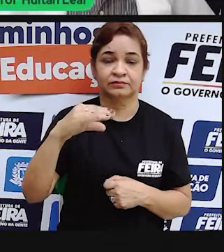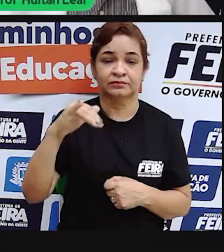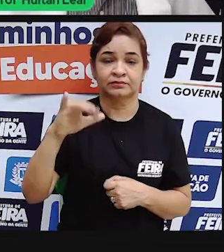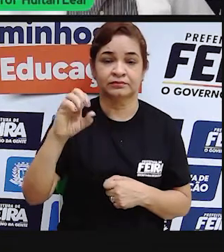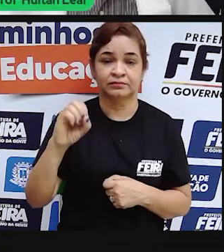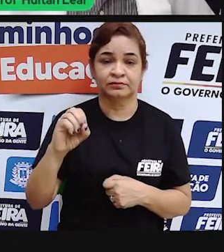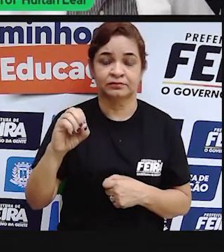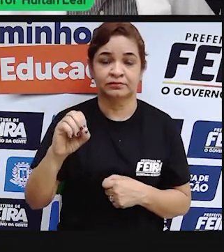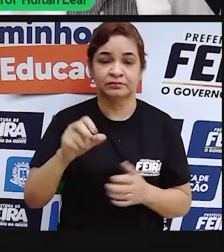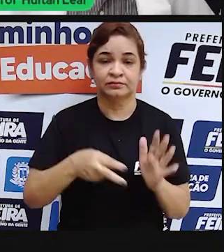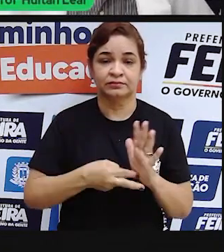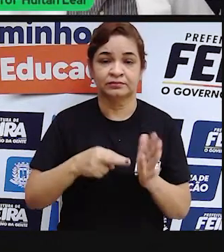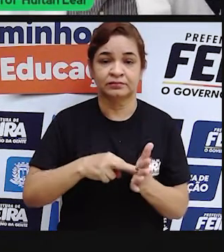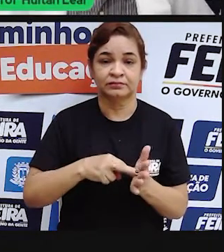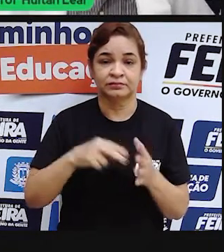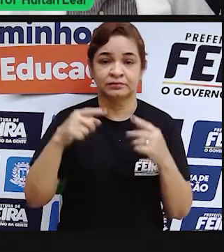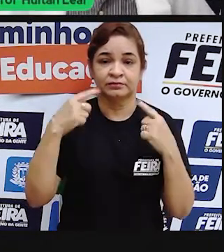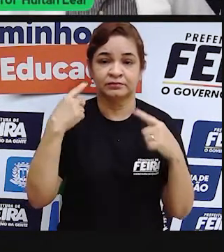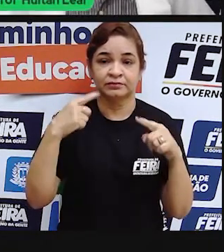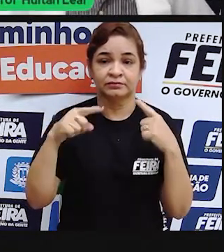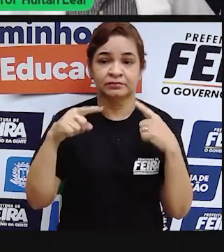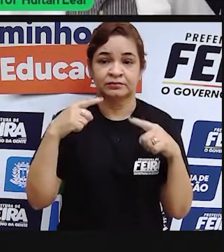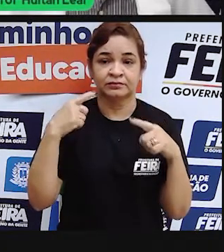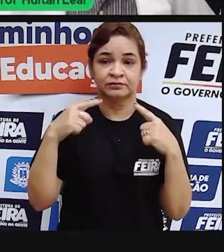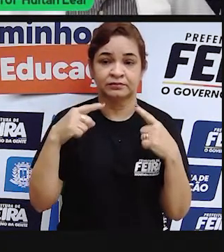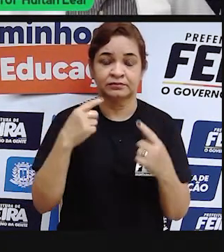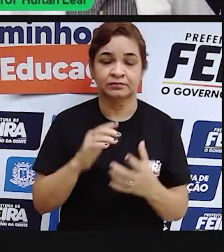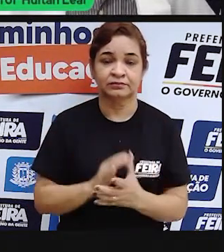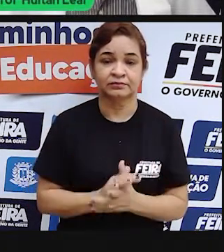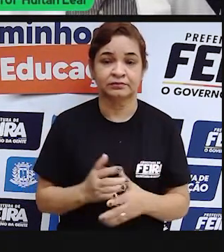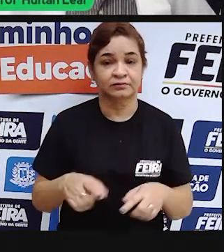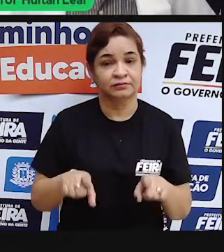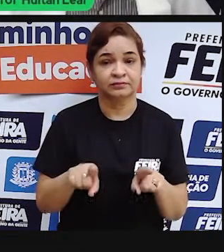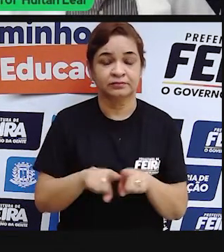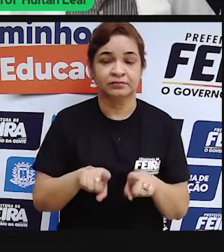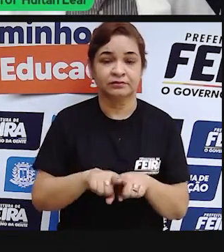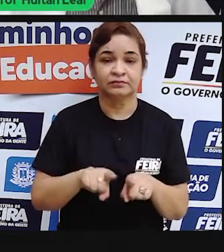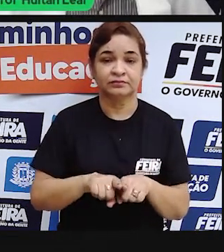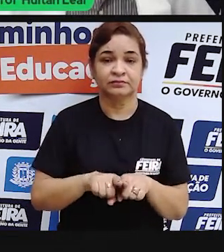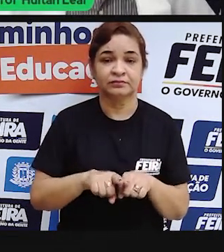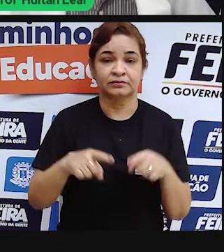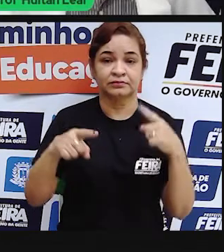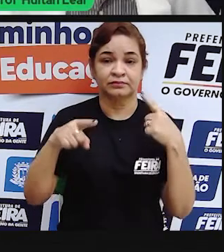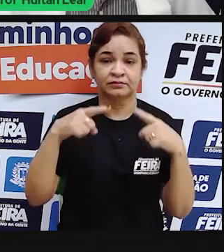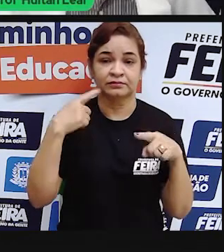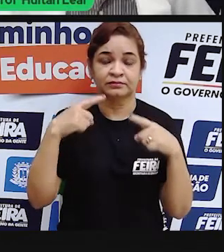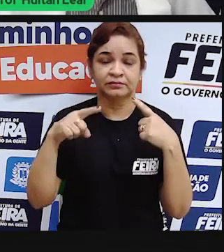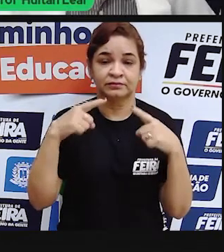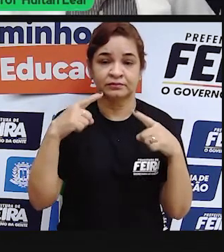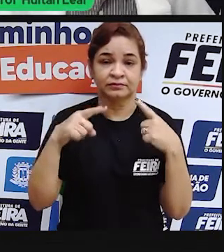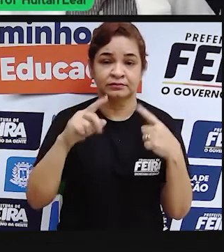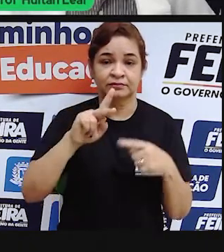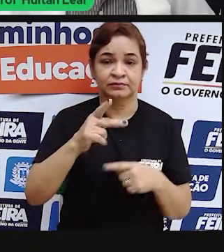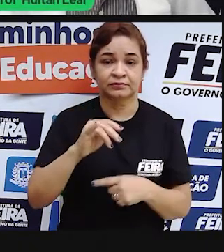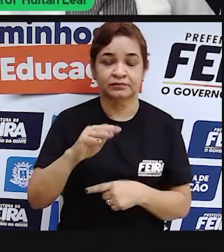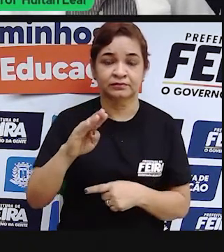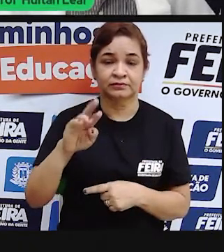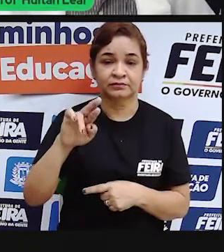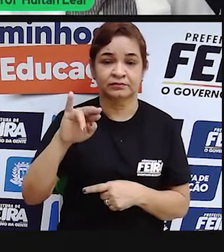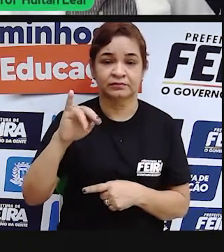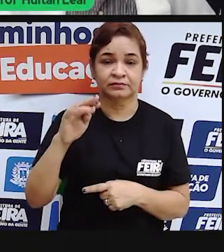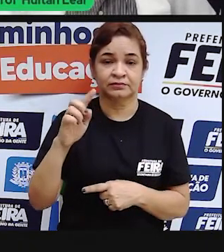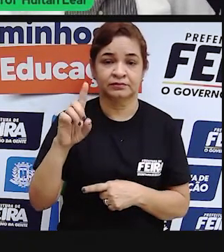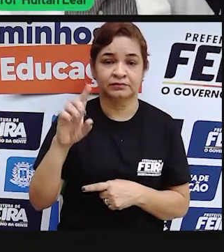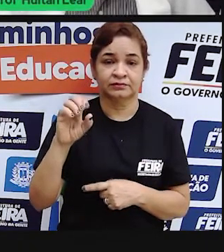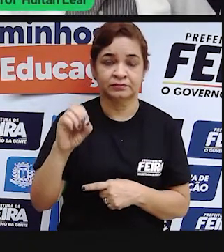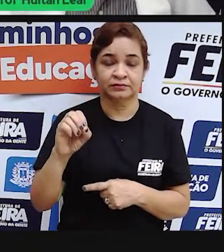significa cantiga ou encantamento. Nós vimos também que a canção é um gênero híbrido, ou seja,